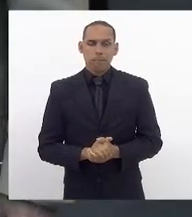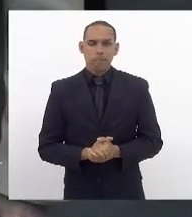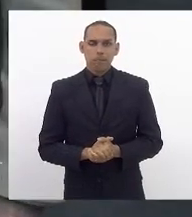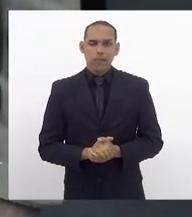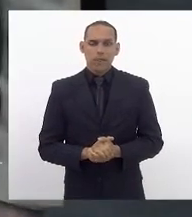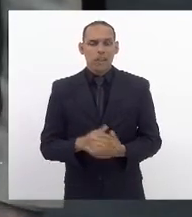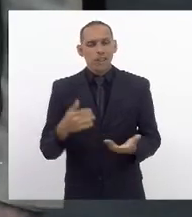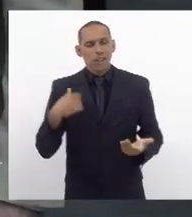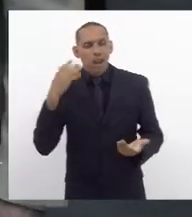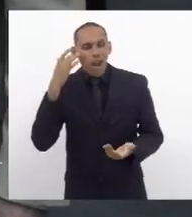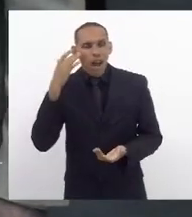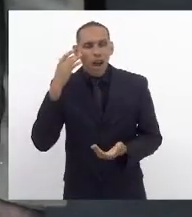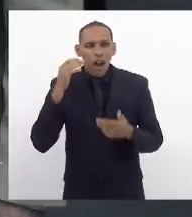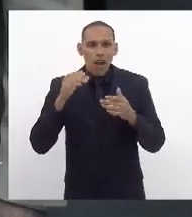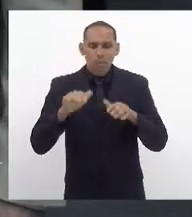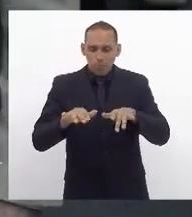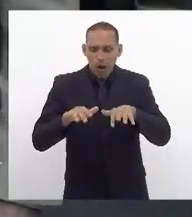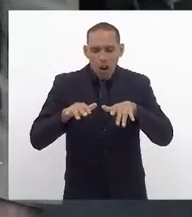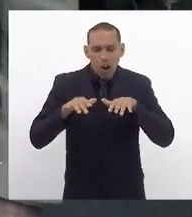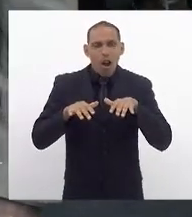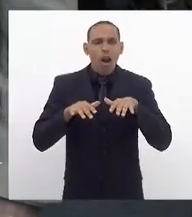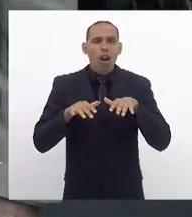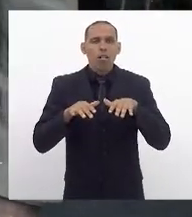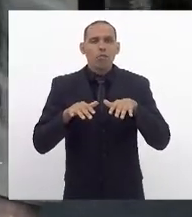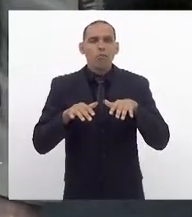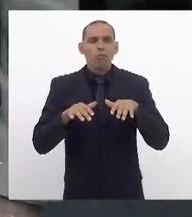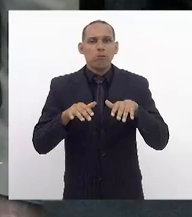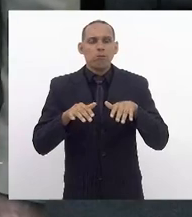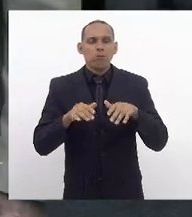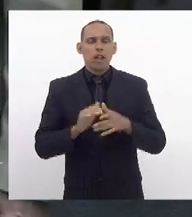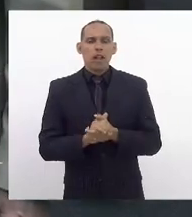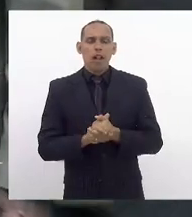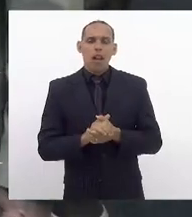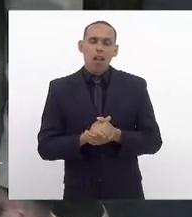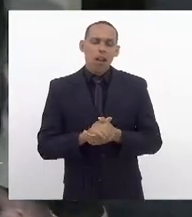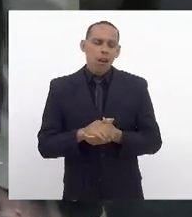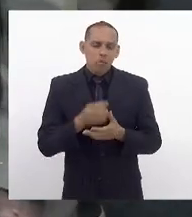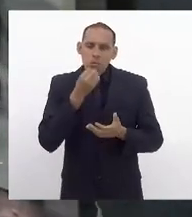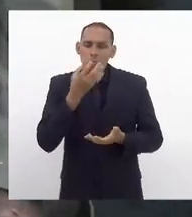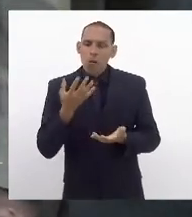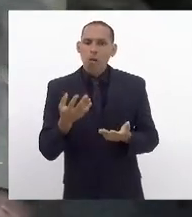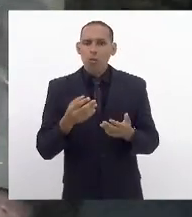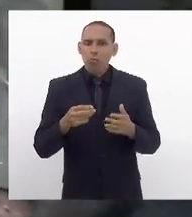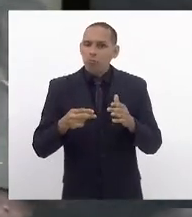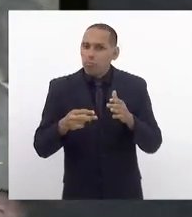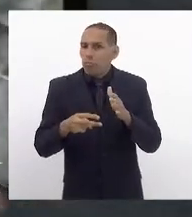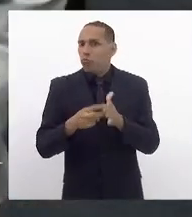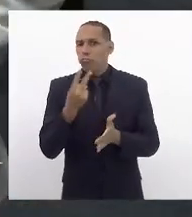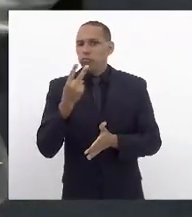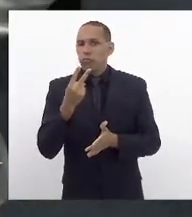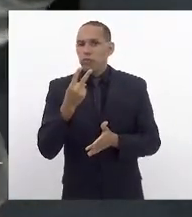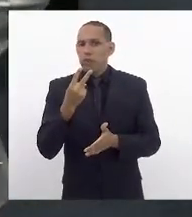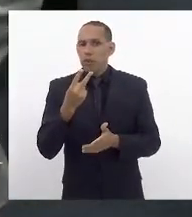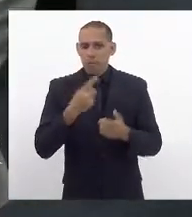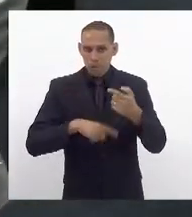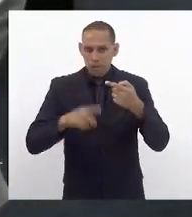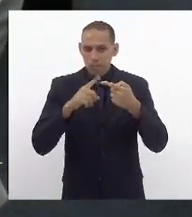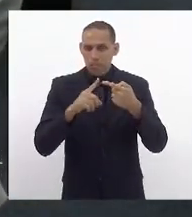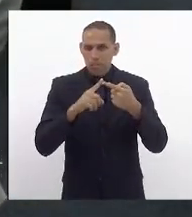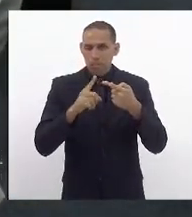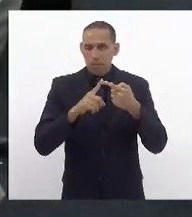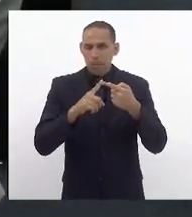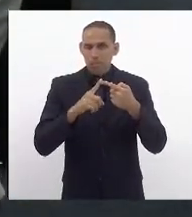eu acho que essa audiência pública é duplamente oportuna, né? Função da demanda que